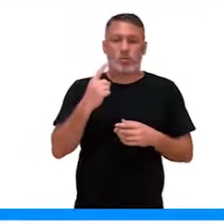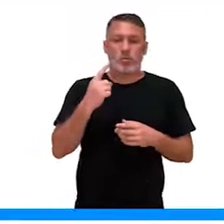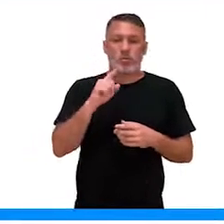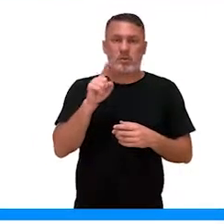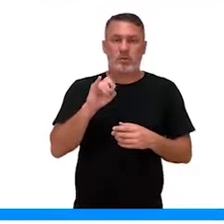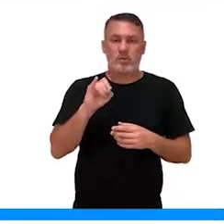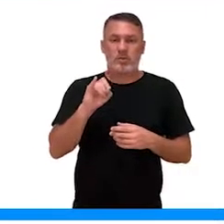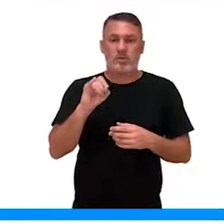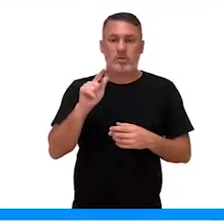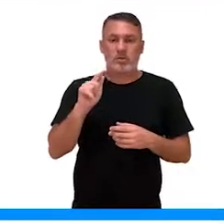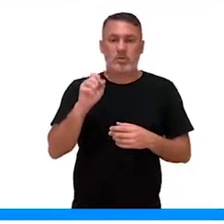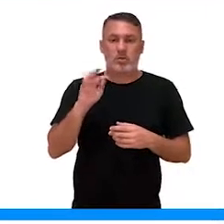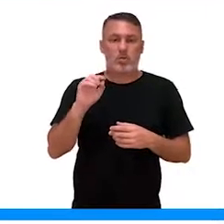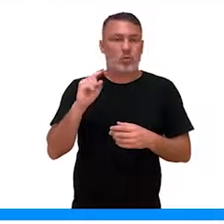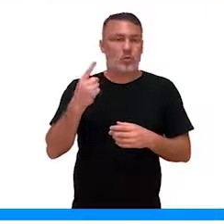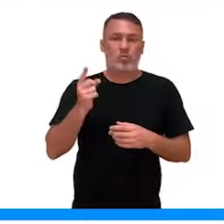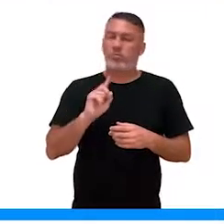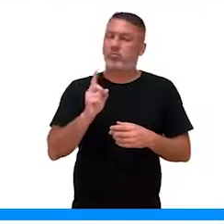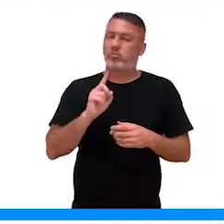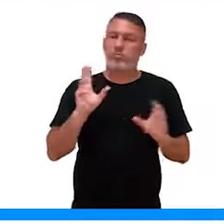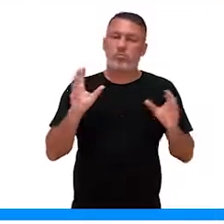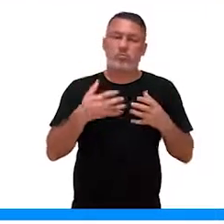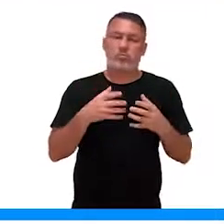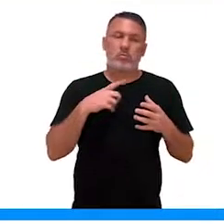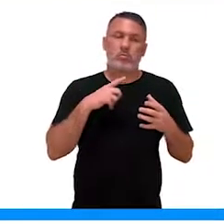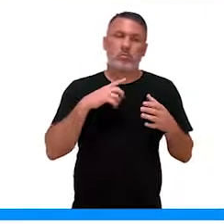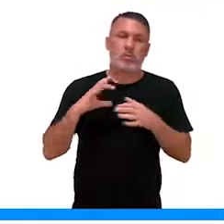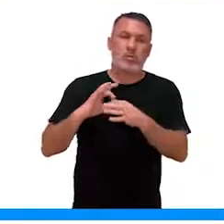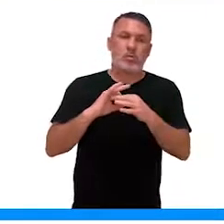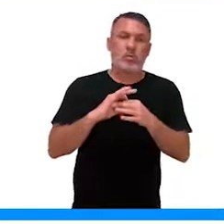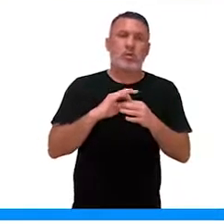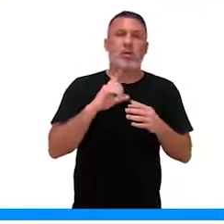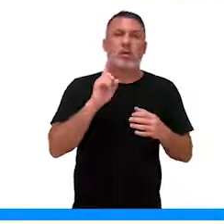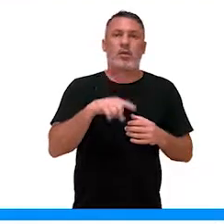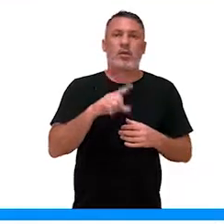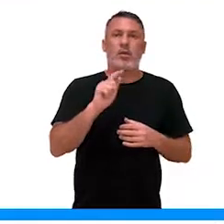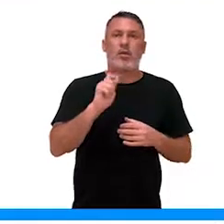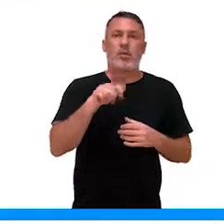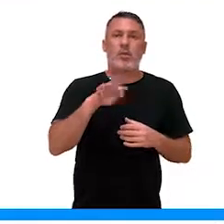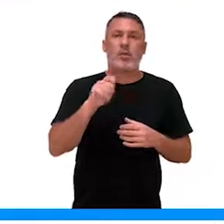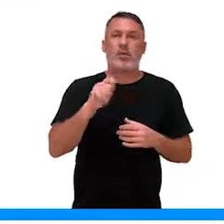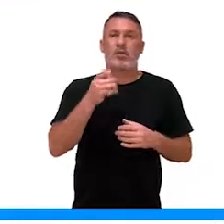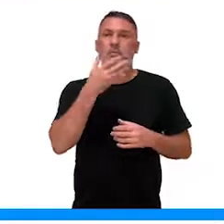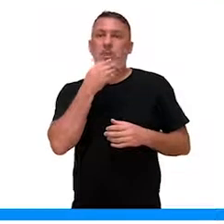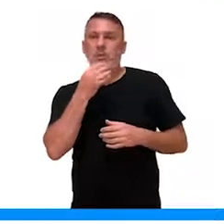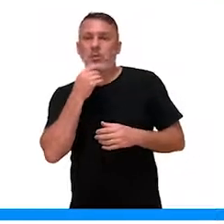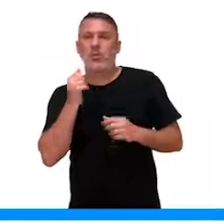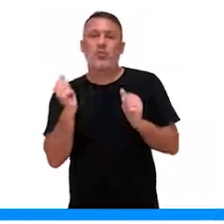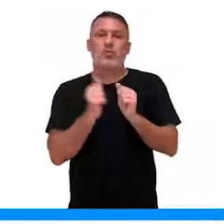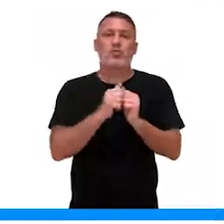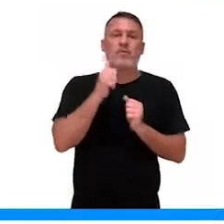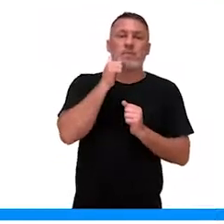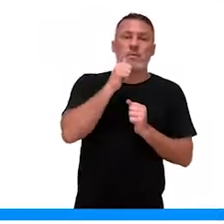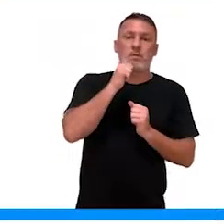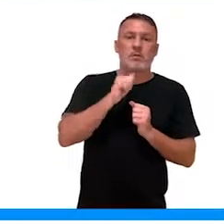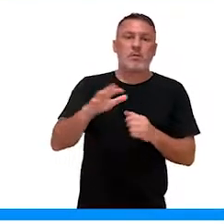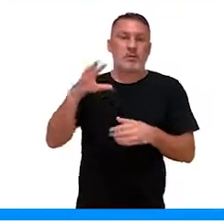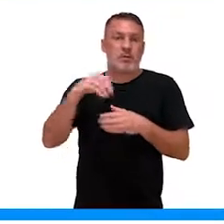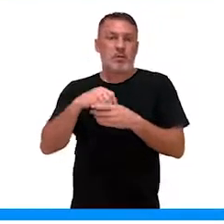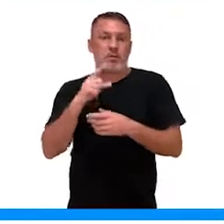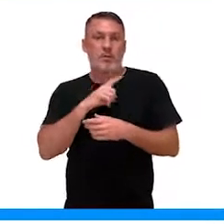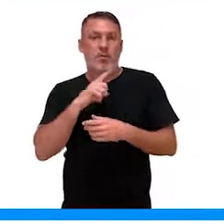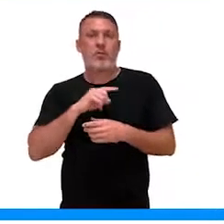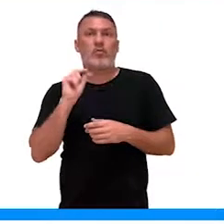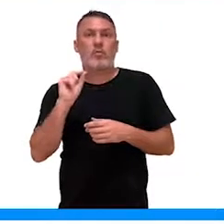um único zigoto. Então, o nosso zigoto ele é formado pela união do gameta masculino com o feminino. Mas aqui, quando